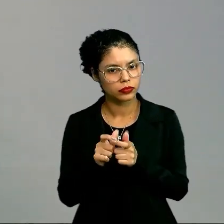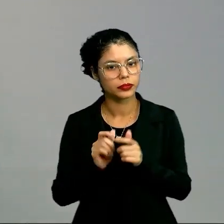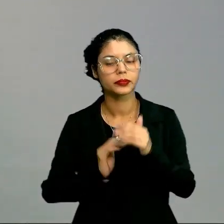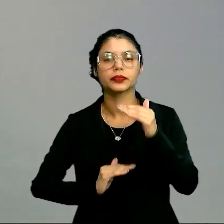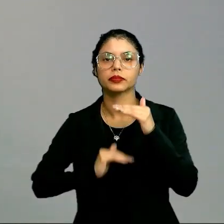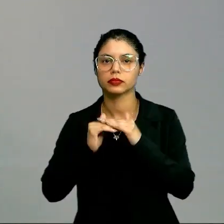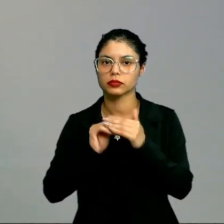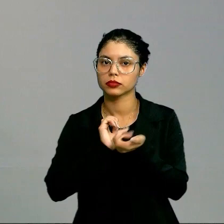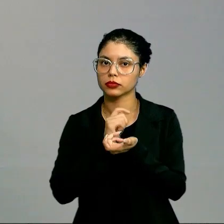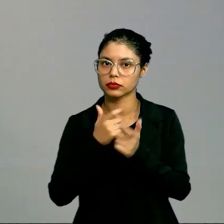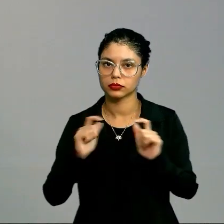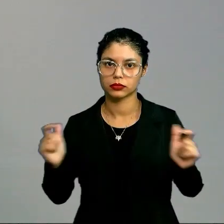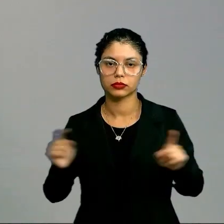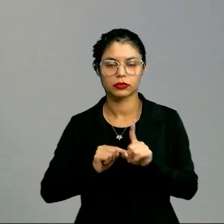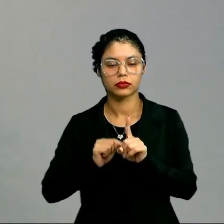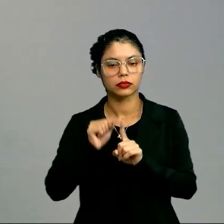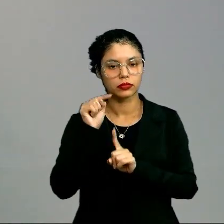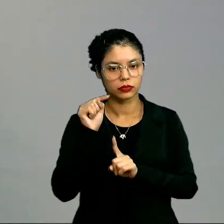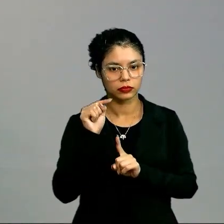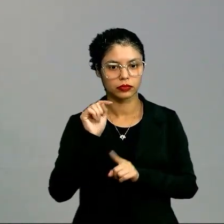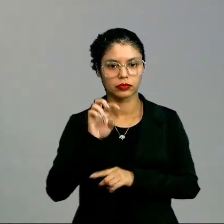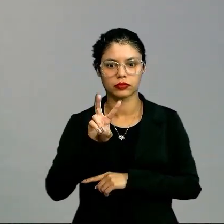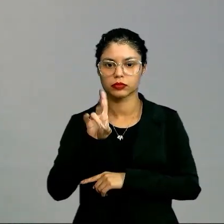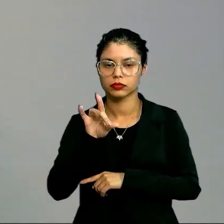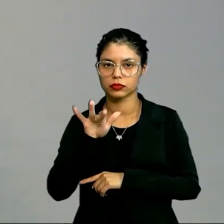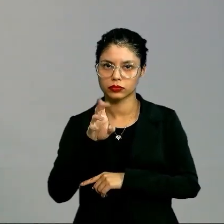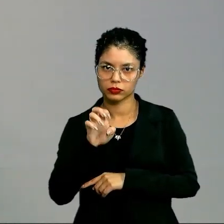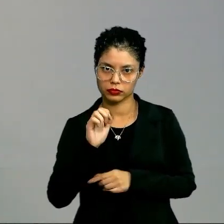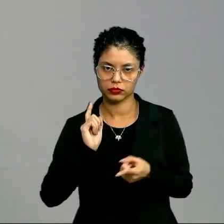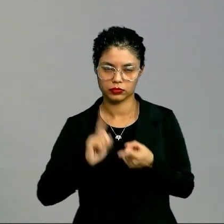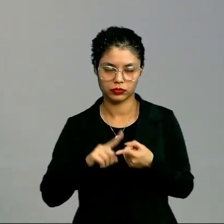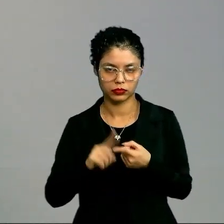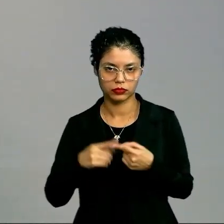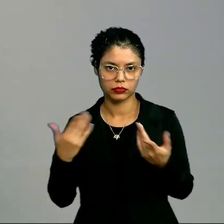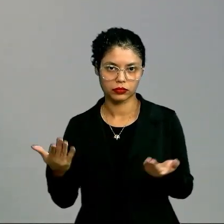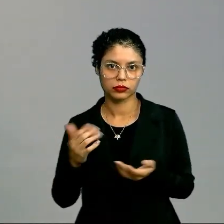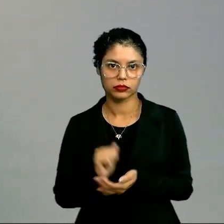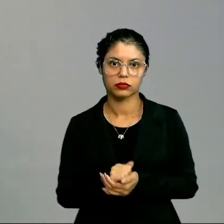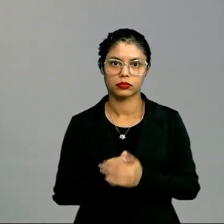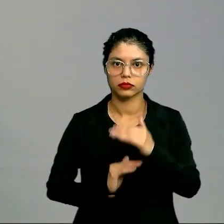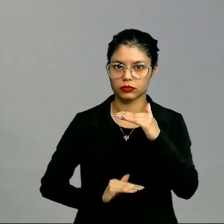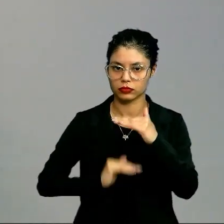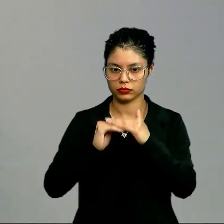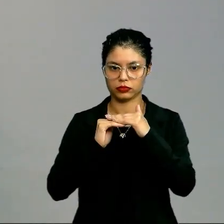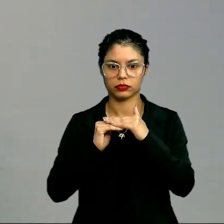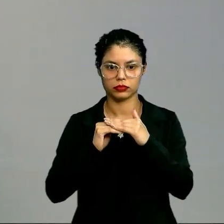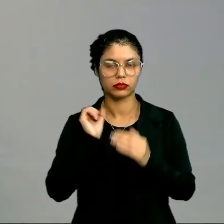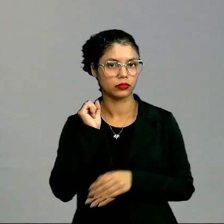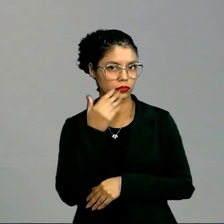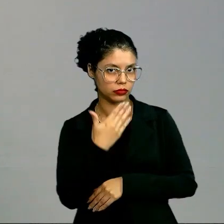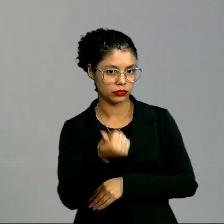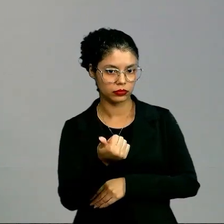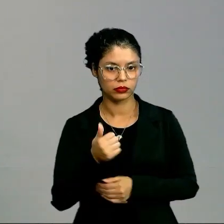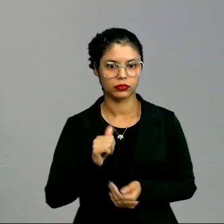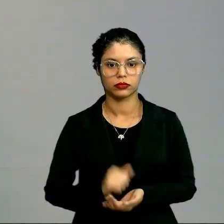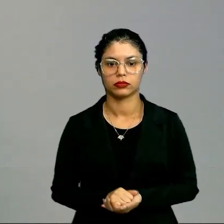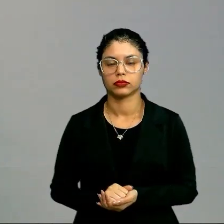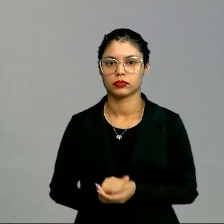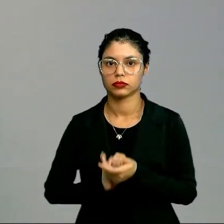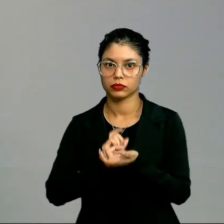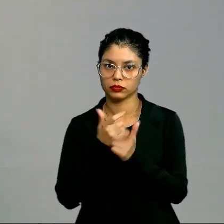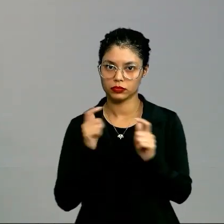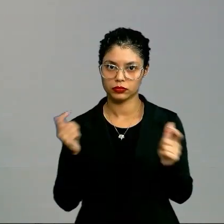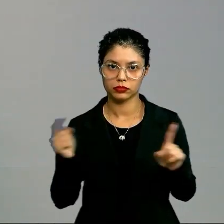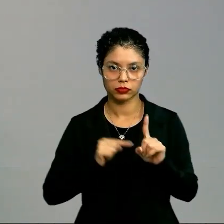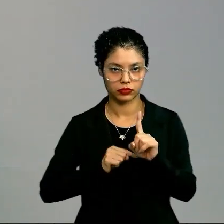pressão aumenta o volume por causa da descompressão. Então a pressão ela funciona dessa forma, tudo bem? Então o aumento